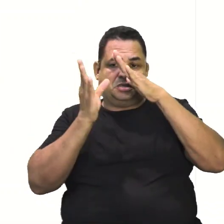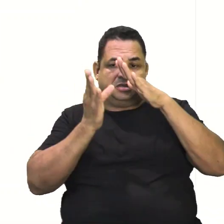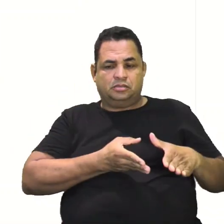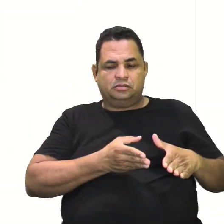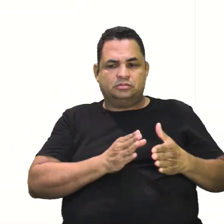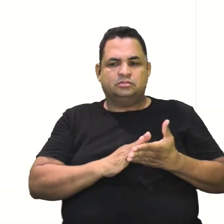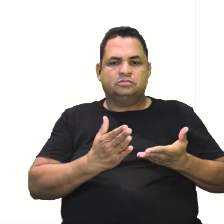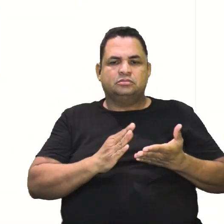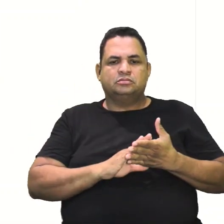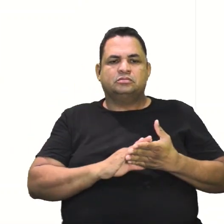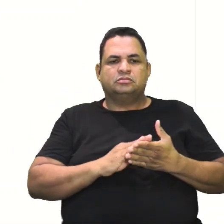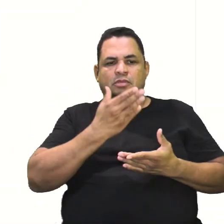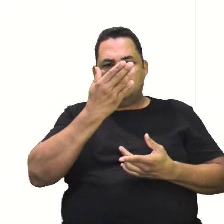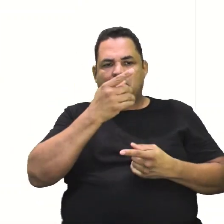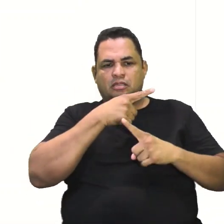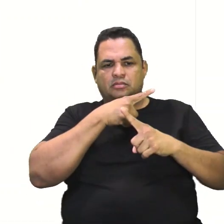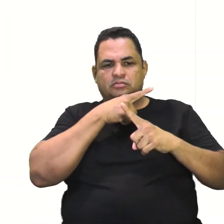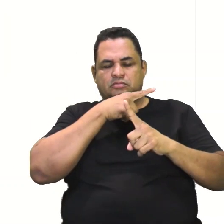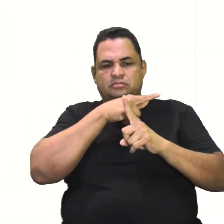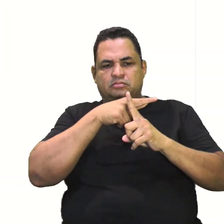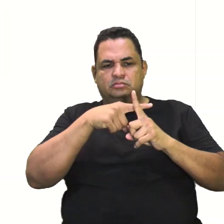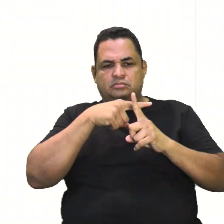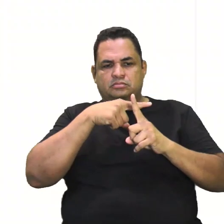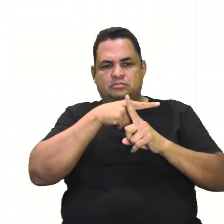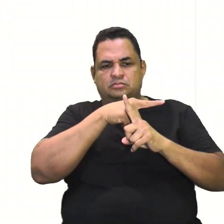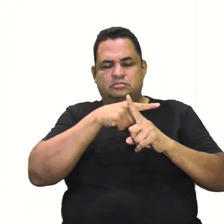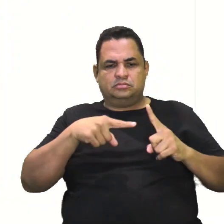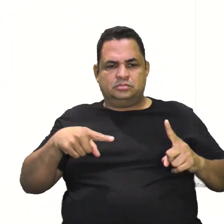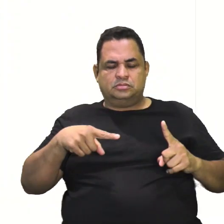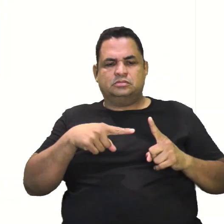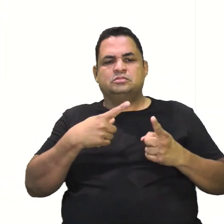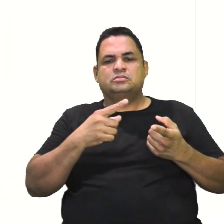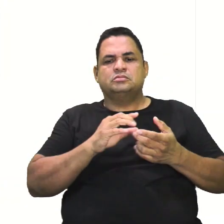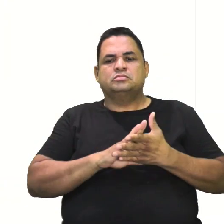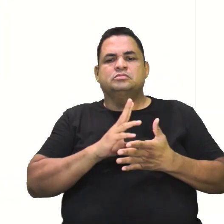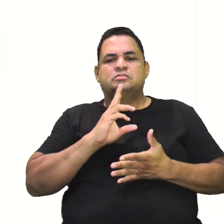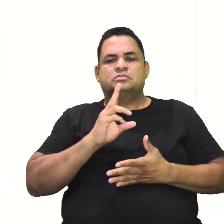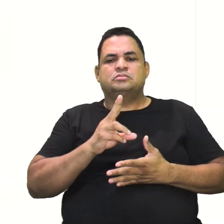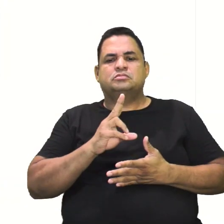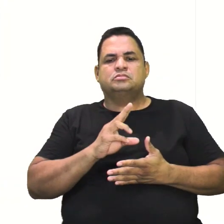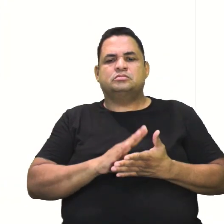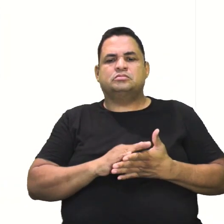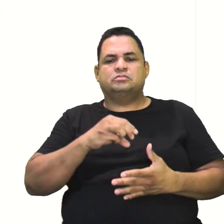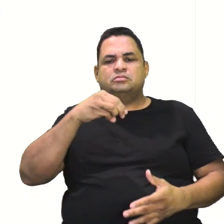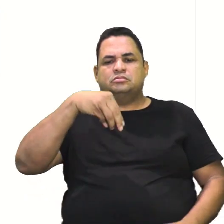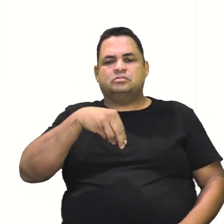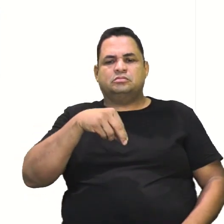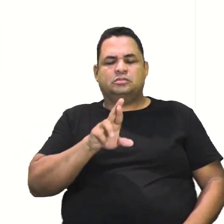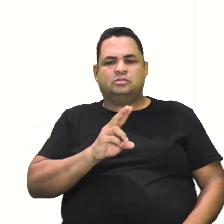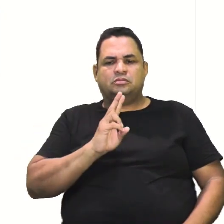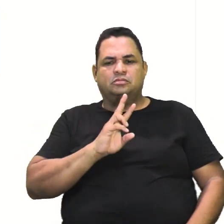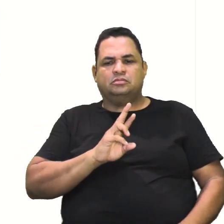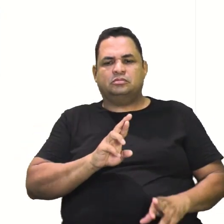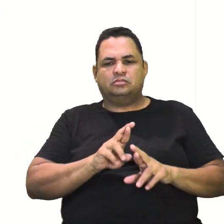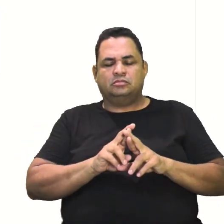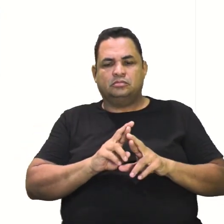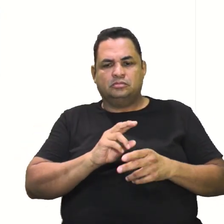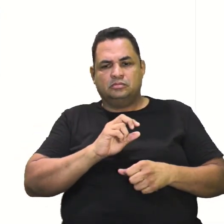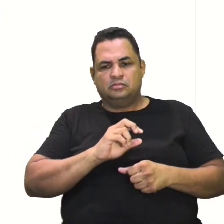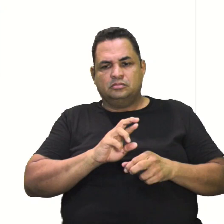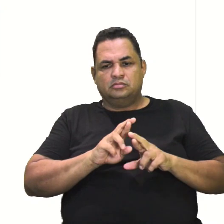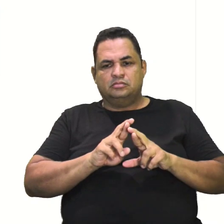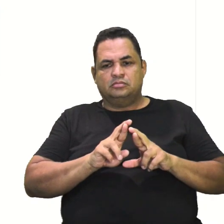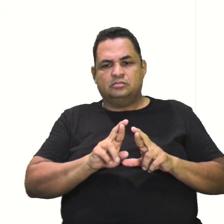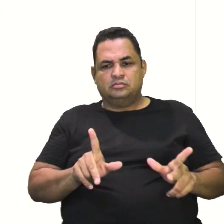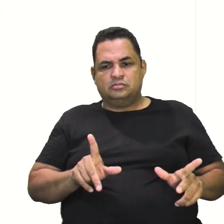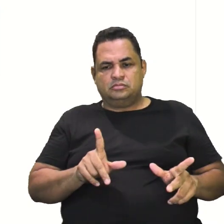paralela. Na perpendicular, o m de r é diferente, né? Ele é igual, aqui é um igual, tá? Aqui é um igual. Igual ao inverso